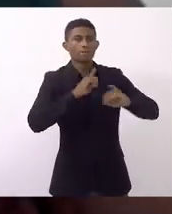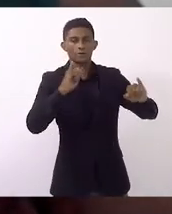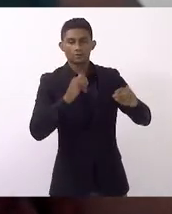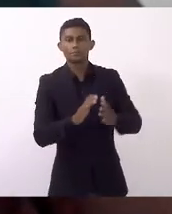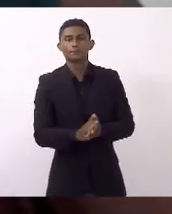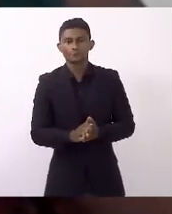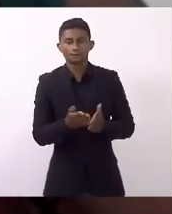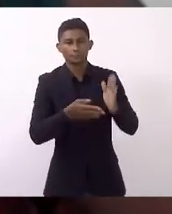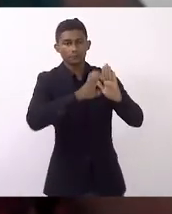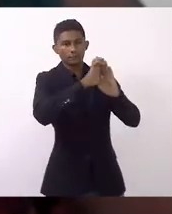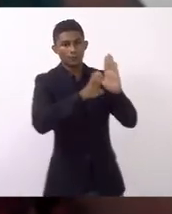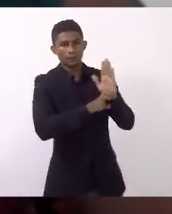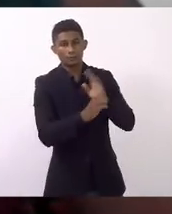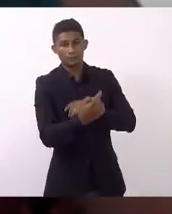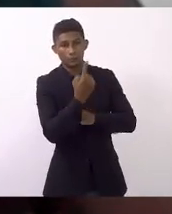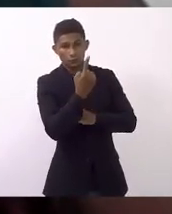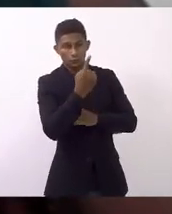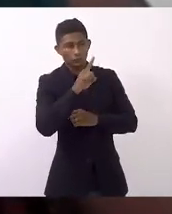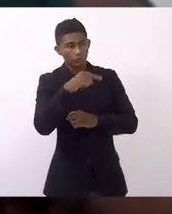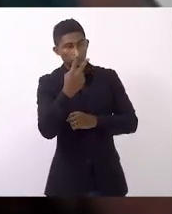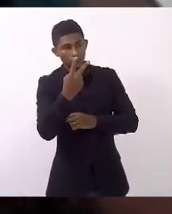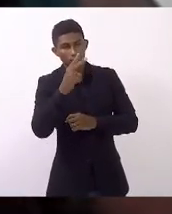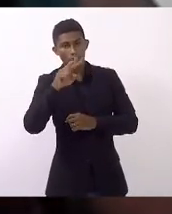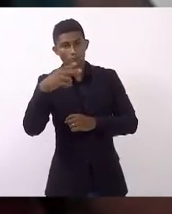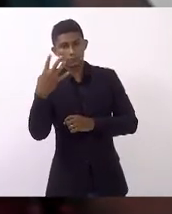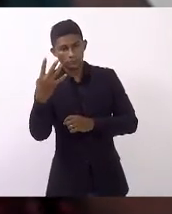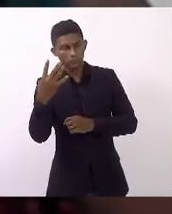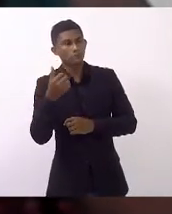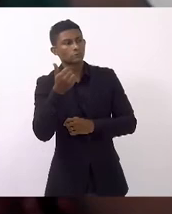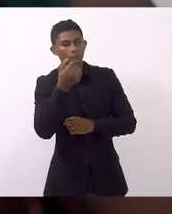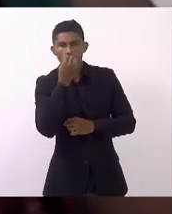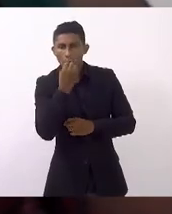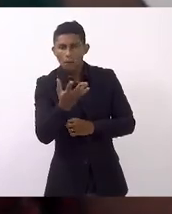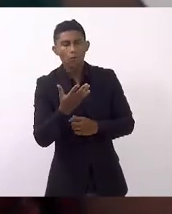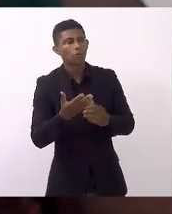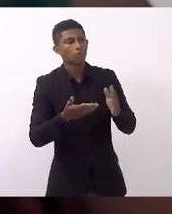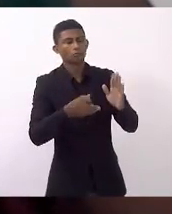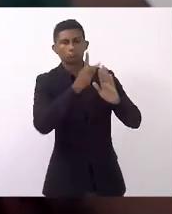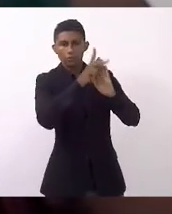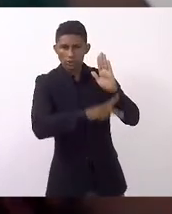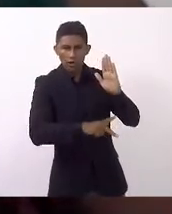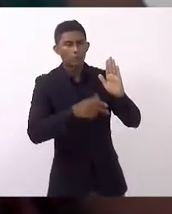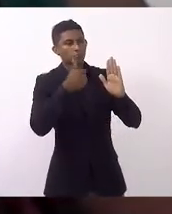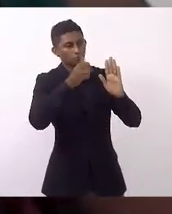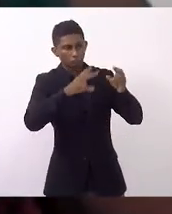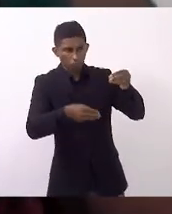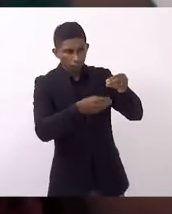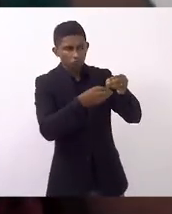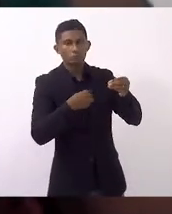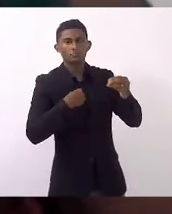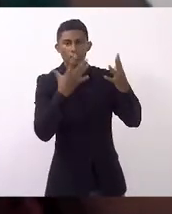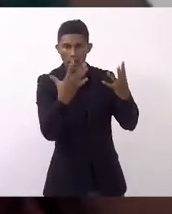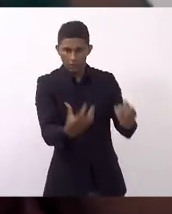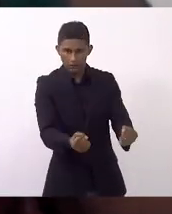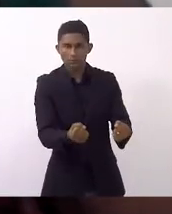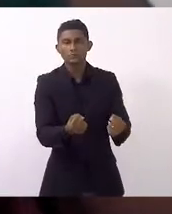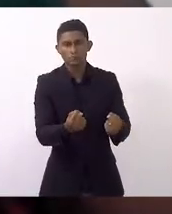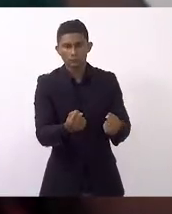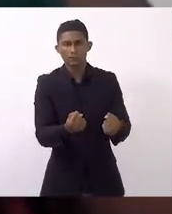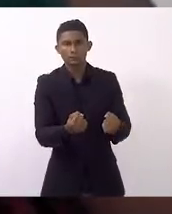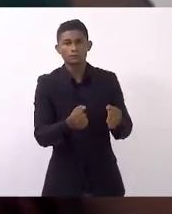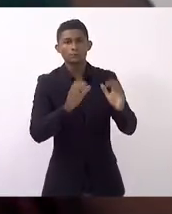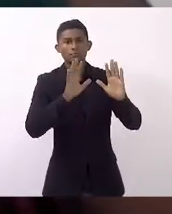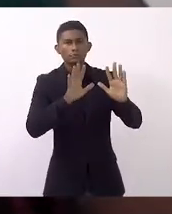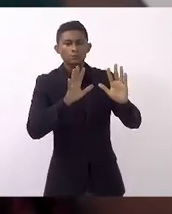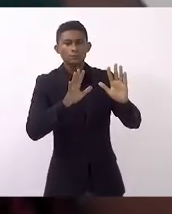As emendas de número 1, 2 e 4 aprimoram o projeto, razão pela qual as acolho. De modo diverso, a emenda